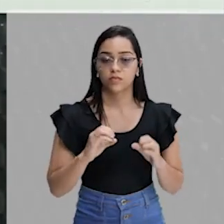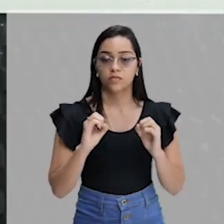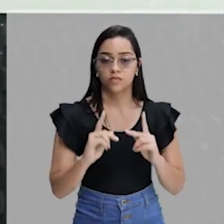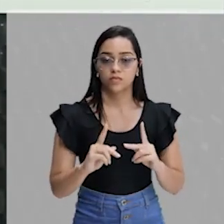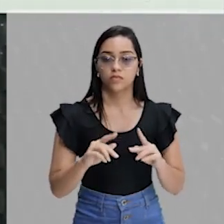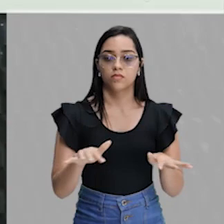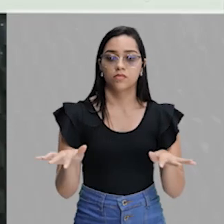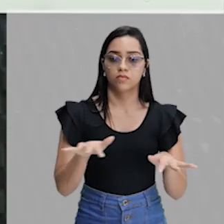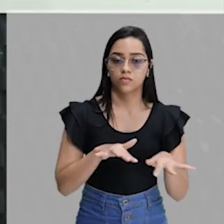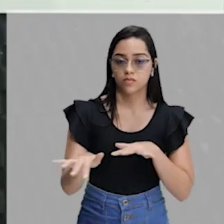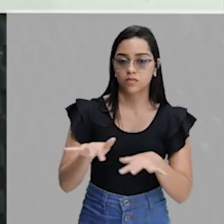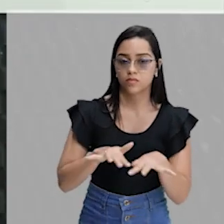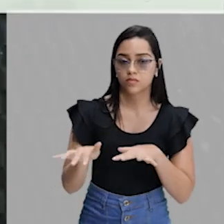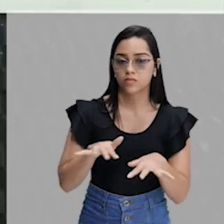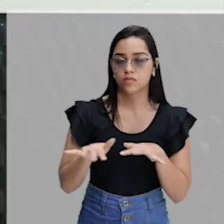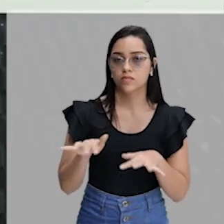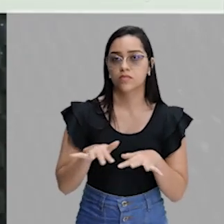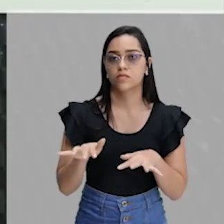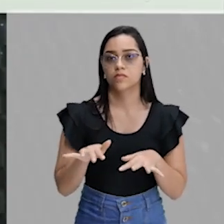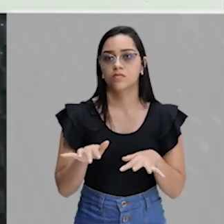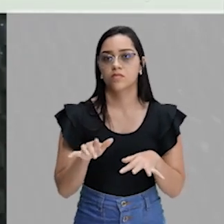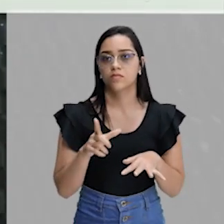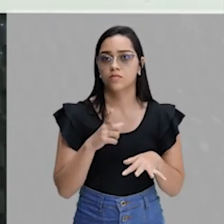corpo ele se movimenta,